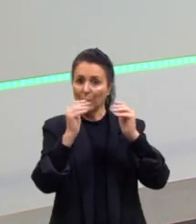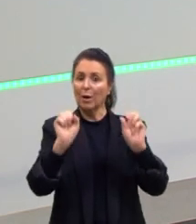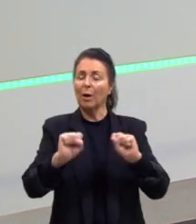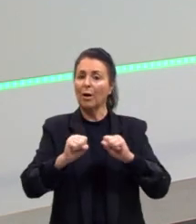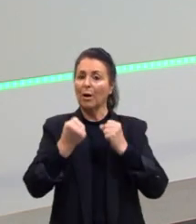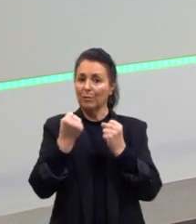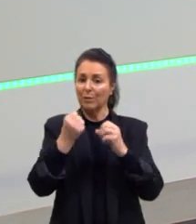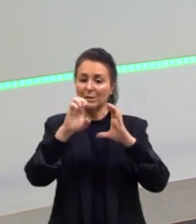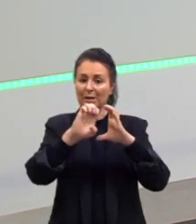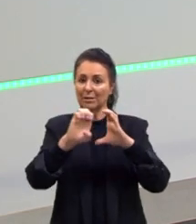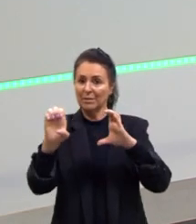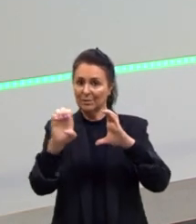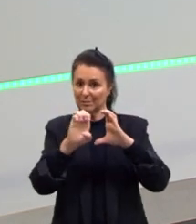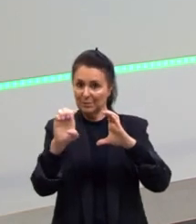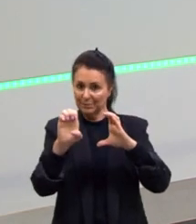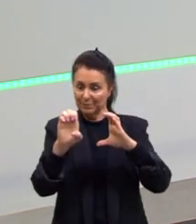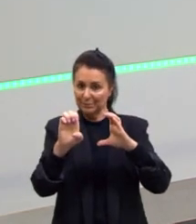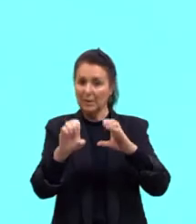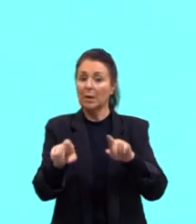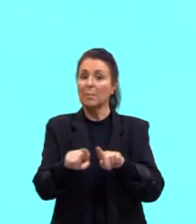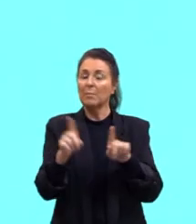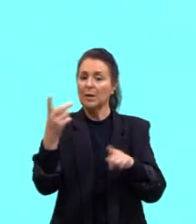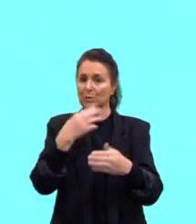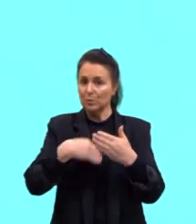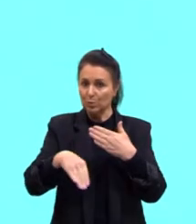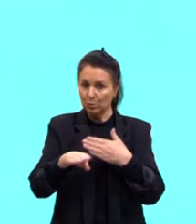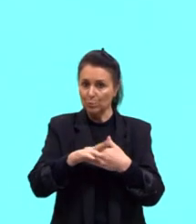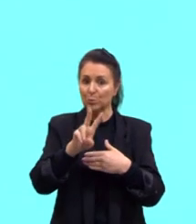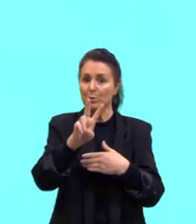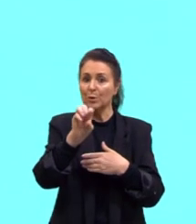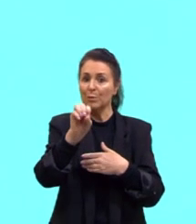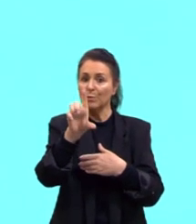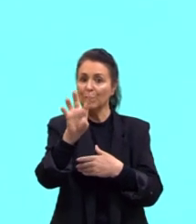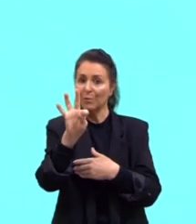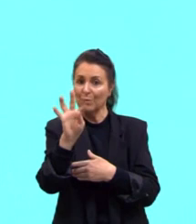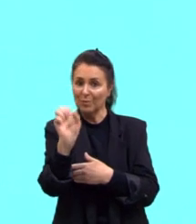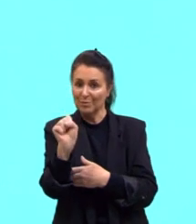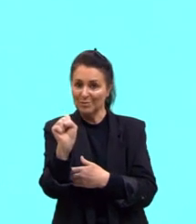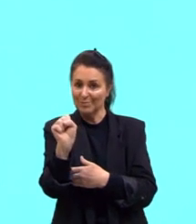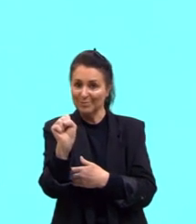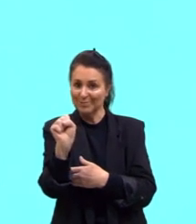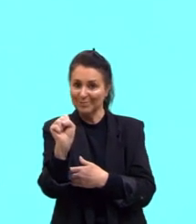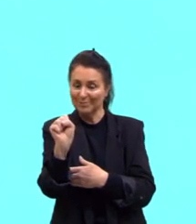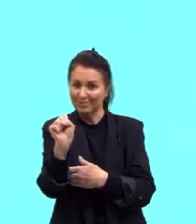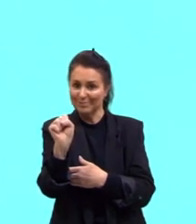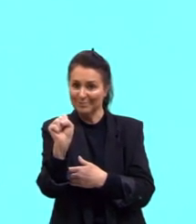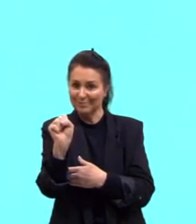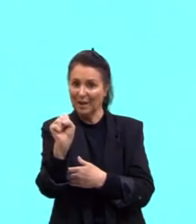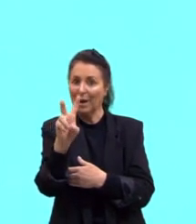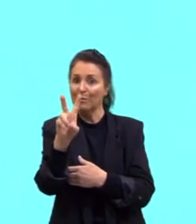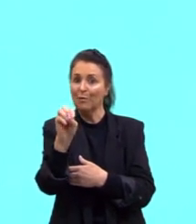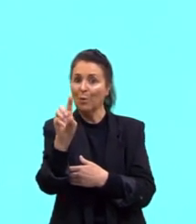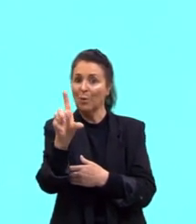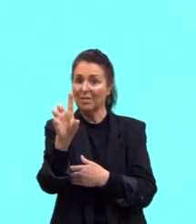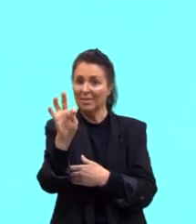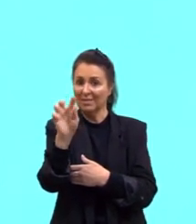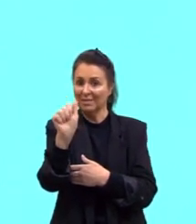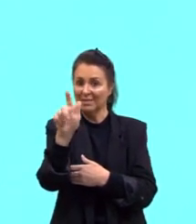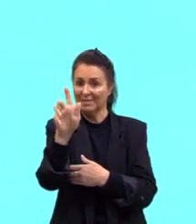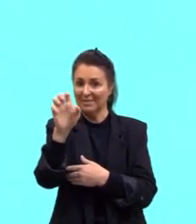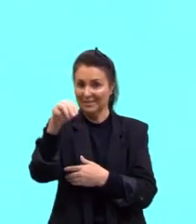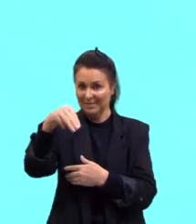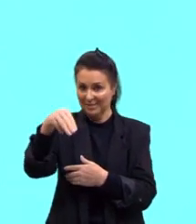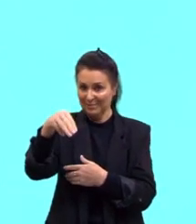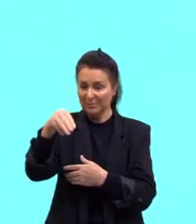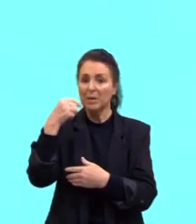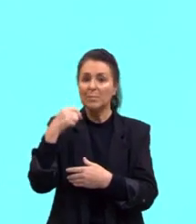que é sem mas todos eles são em volto só por isso é importante saber que a geração da voltagem da pilha é